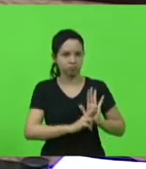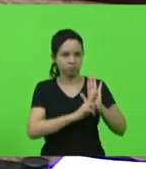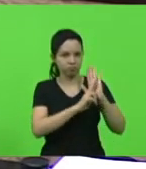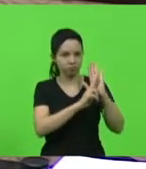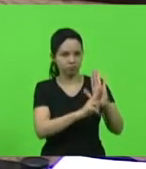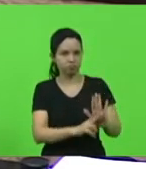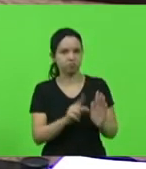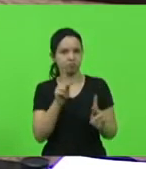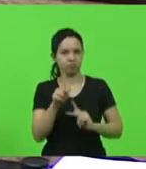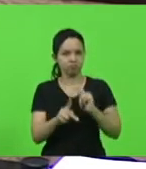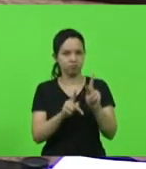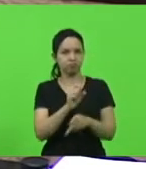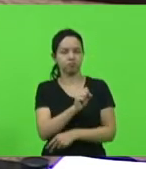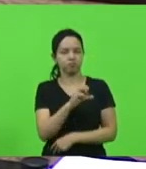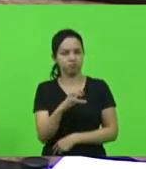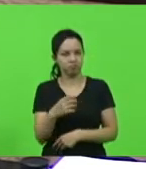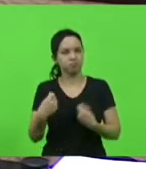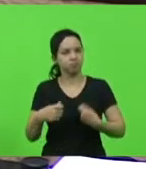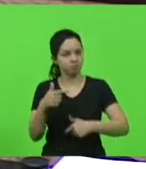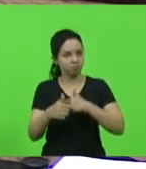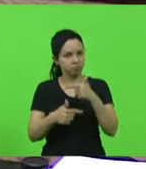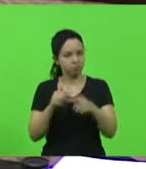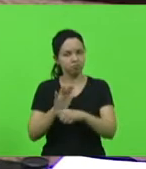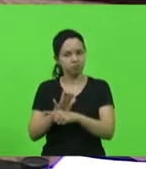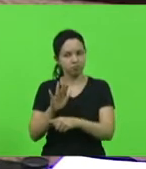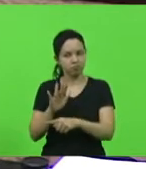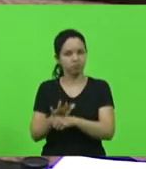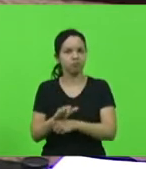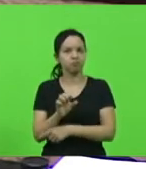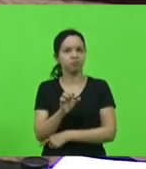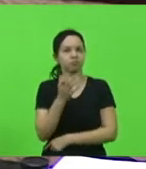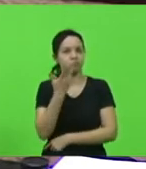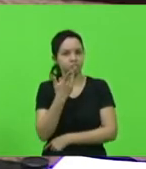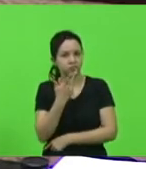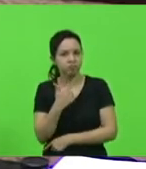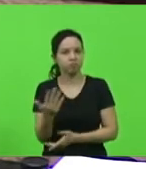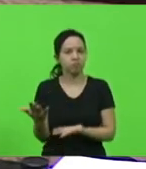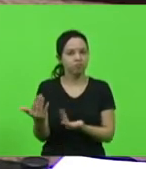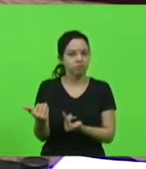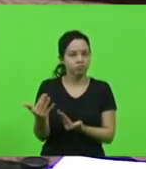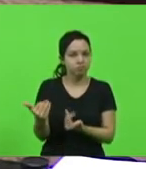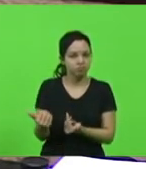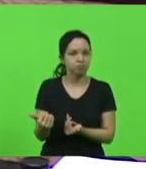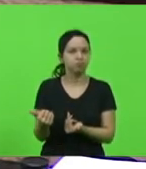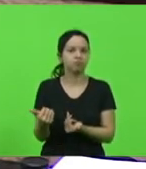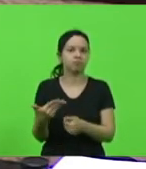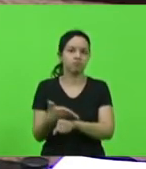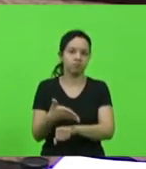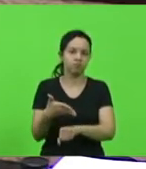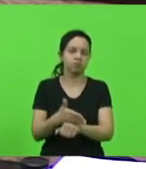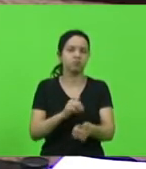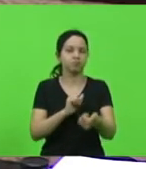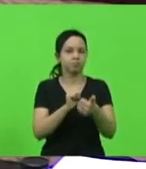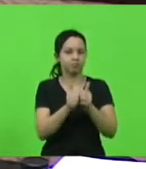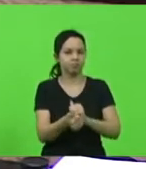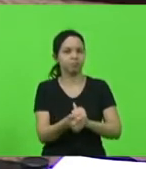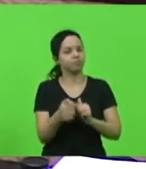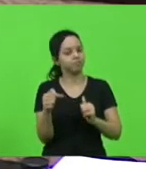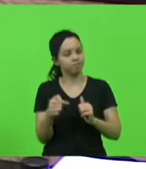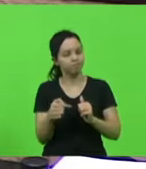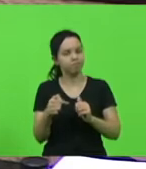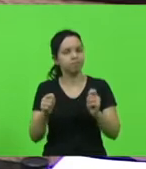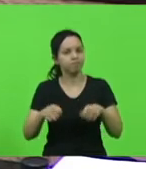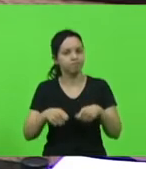das crianças, dos jovens, porque eu não tenho dúvida de que o esporte pode transformar vidas,